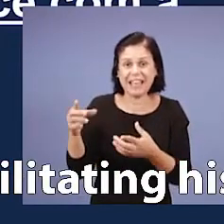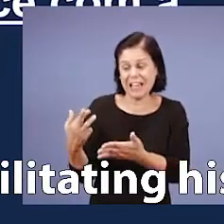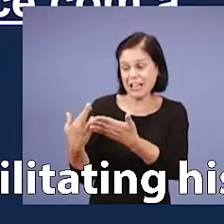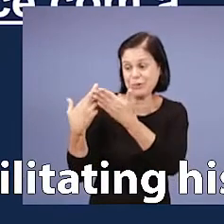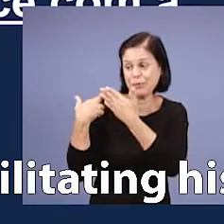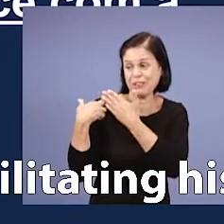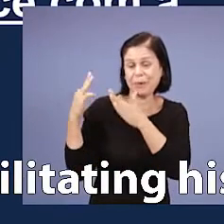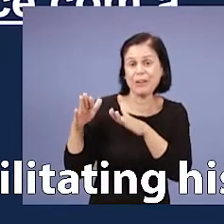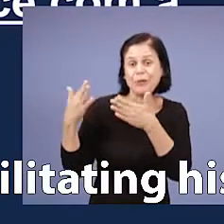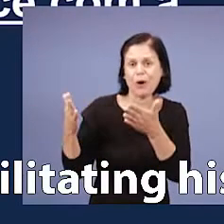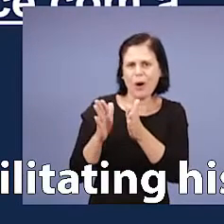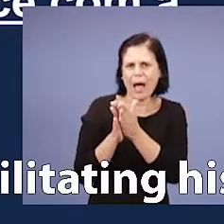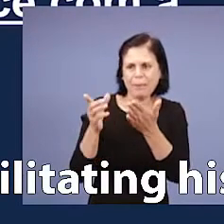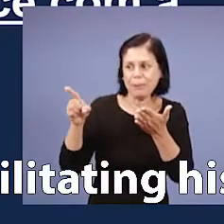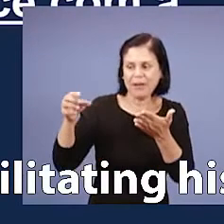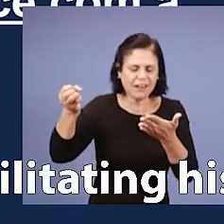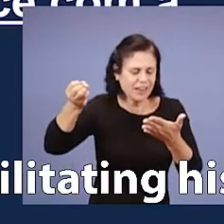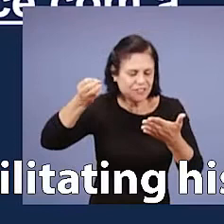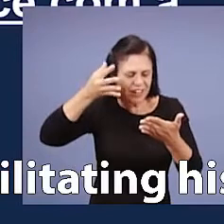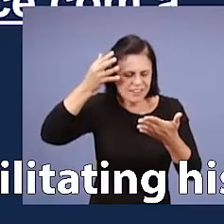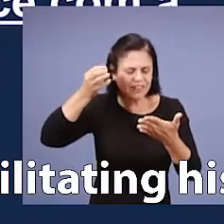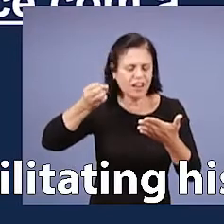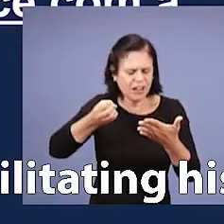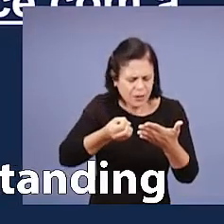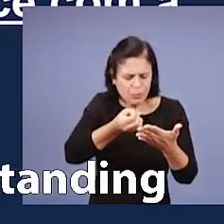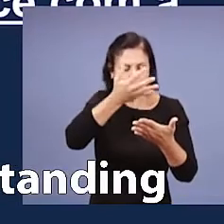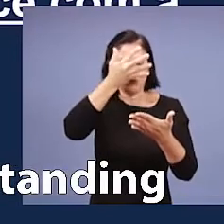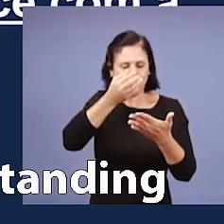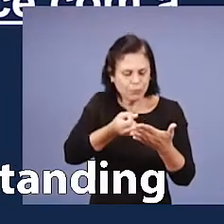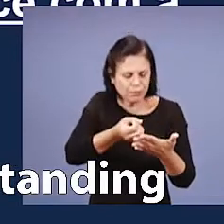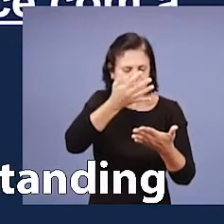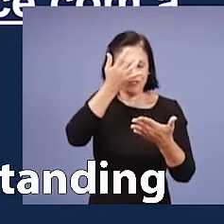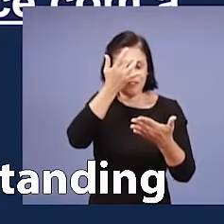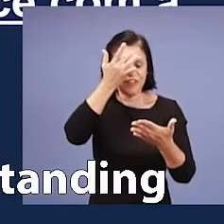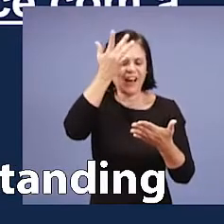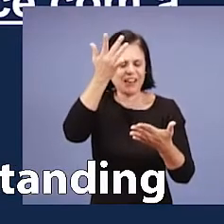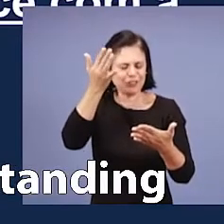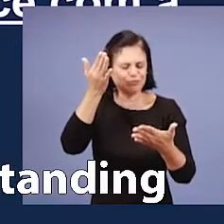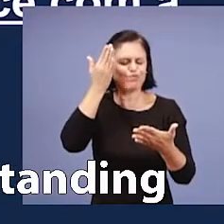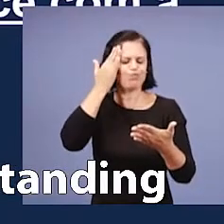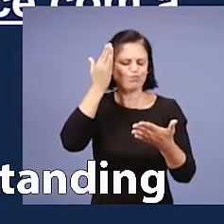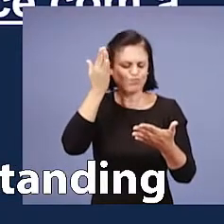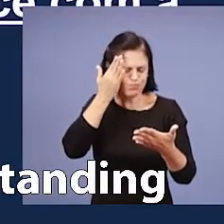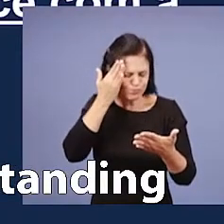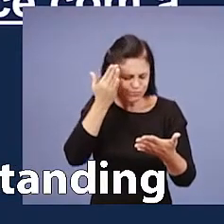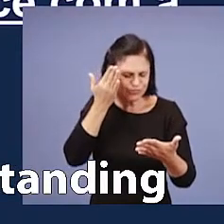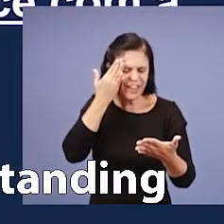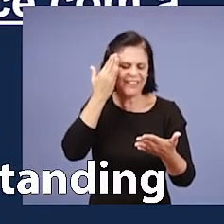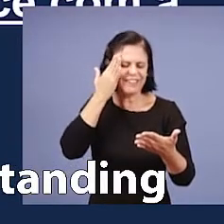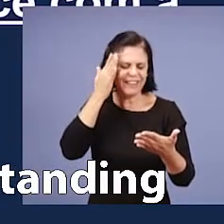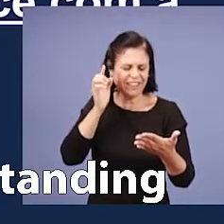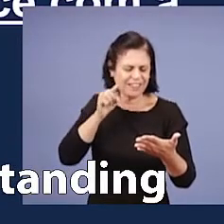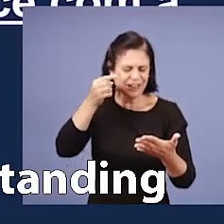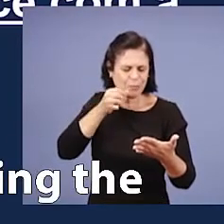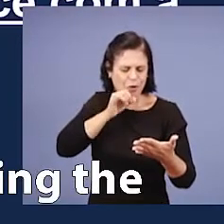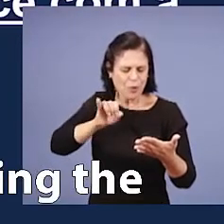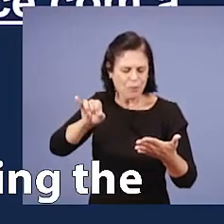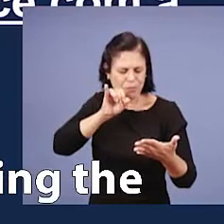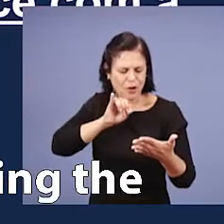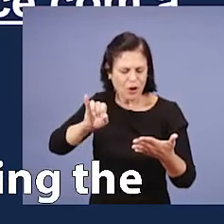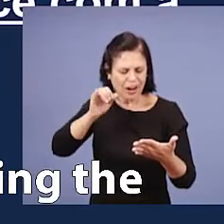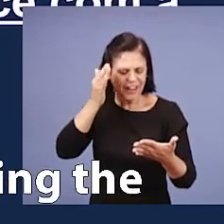ensinando lembrando facilitando-lhe a audição a programação entendimento